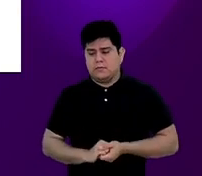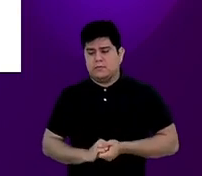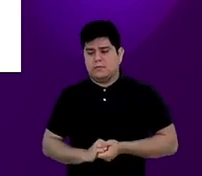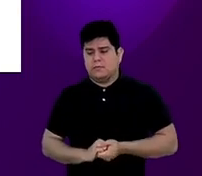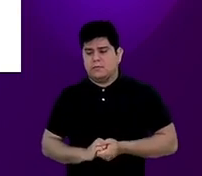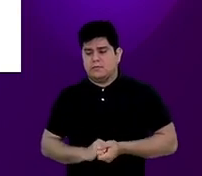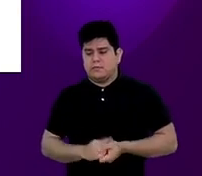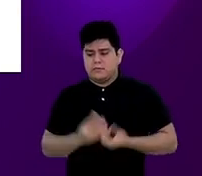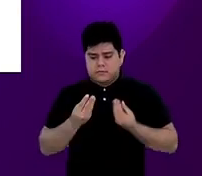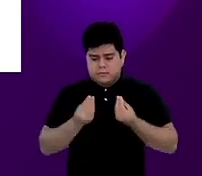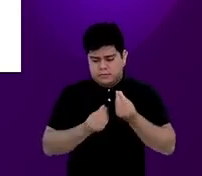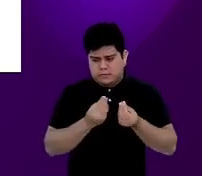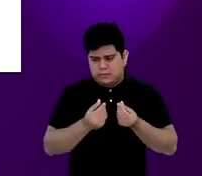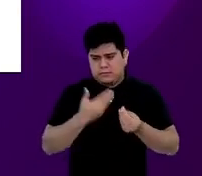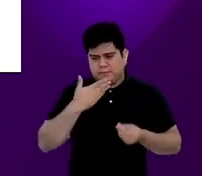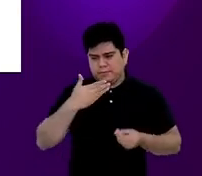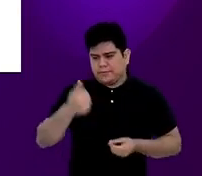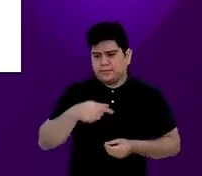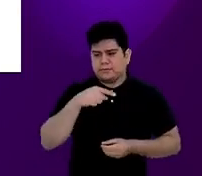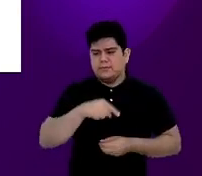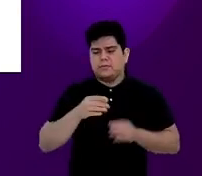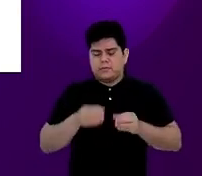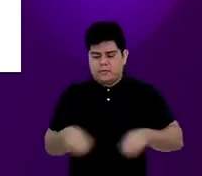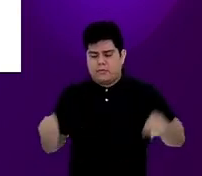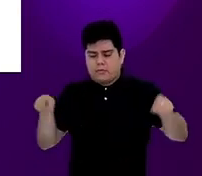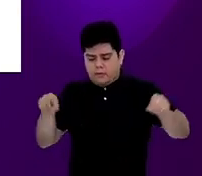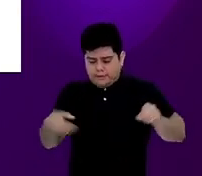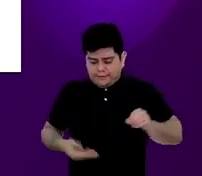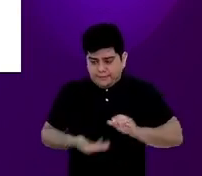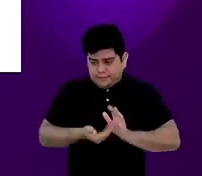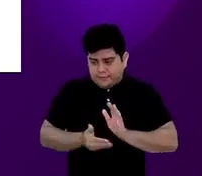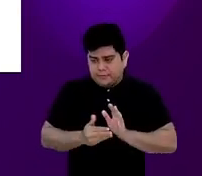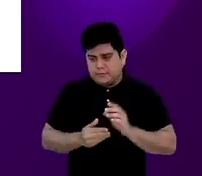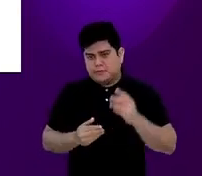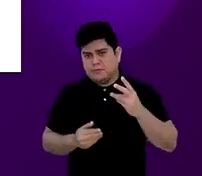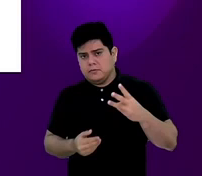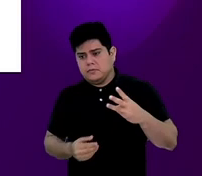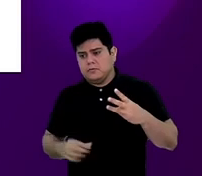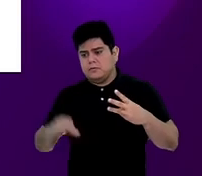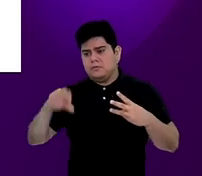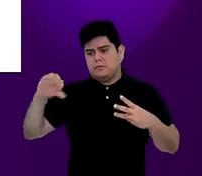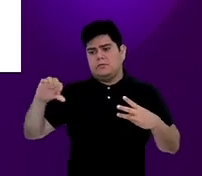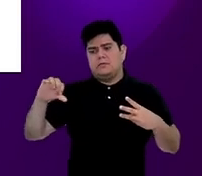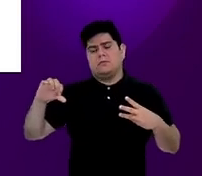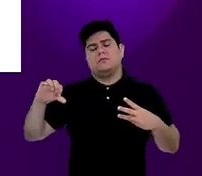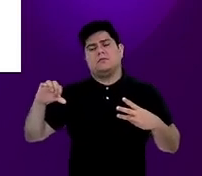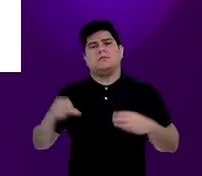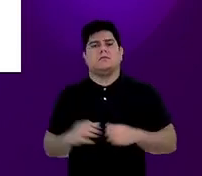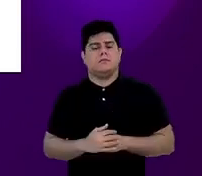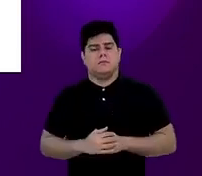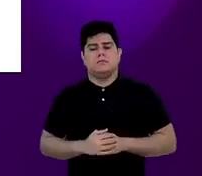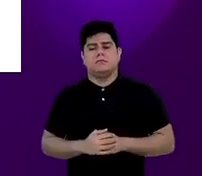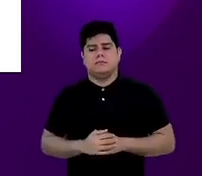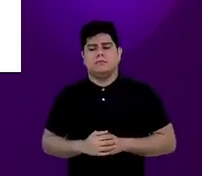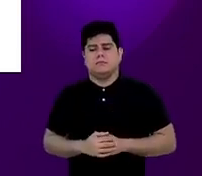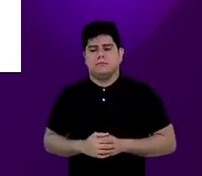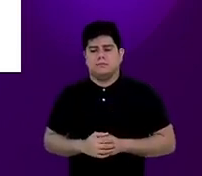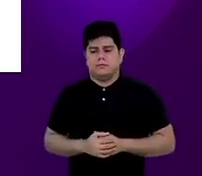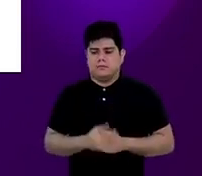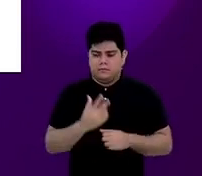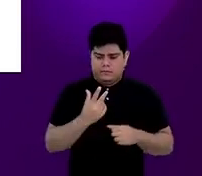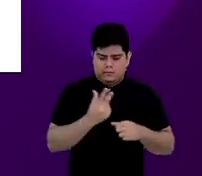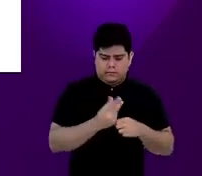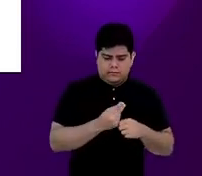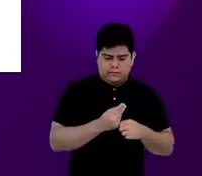a especificidade seria melhor no colo uterino. Então, se injeta normalmente às 3 e às 9 horas, como vocês estão vendo ali em cima à esquerda. Então, a gente injeta no estroma